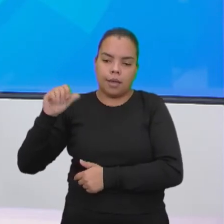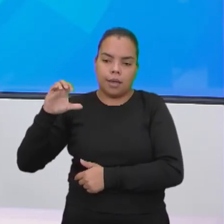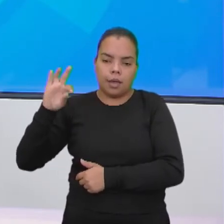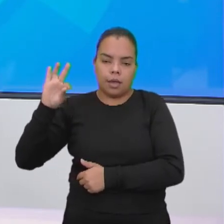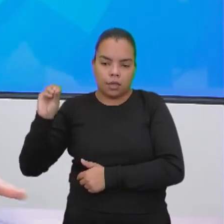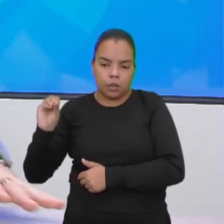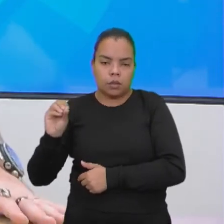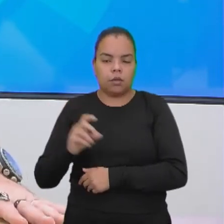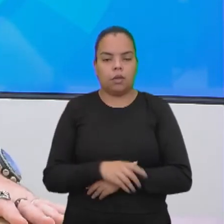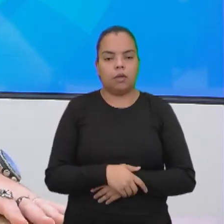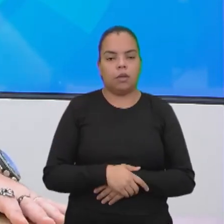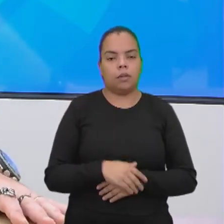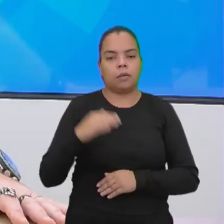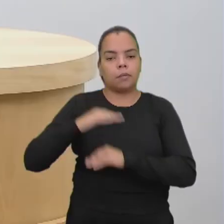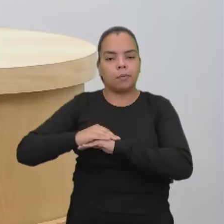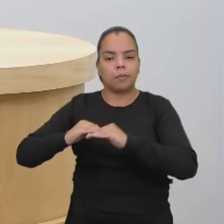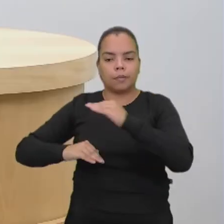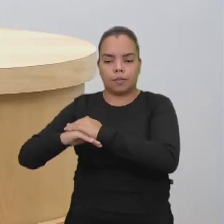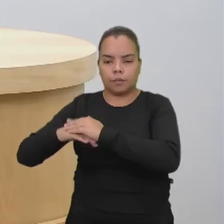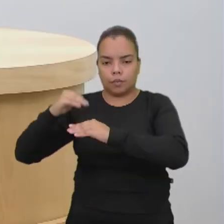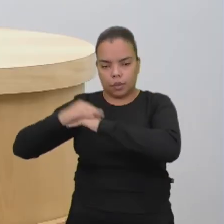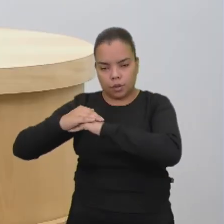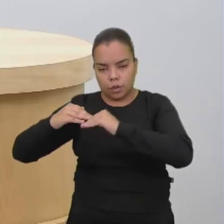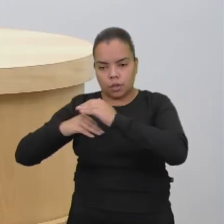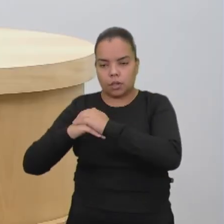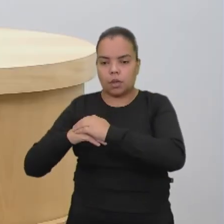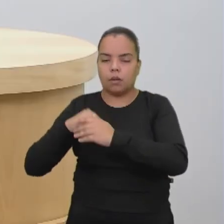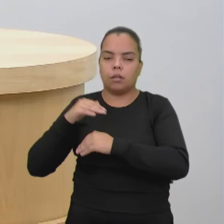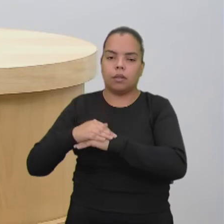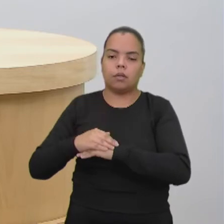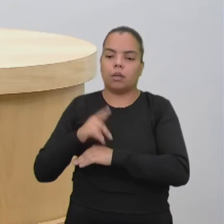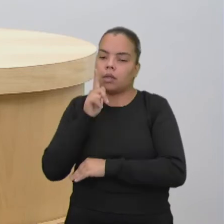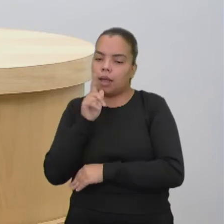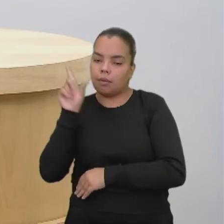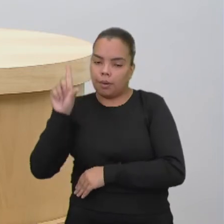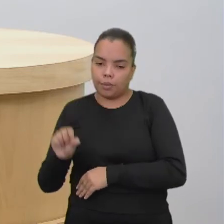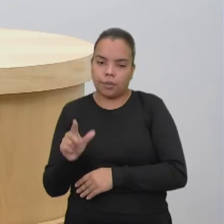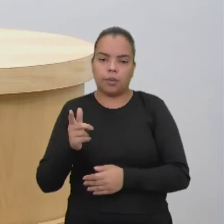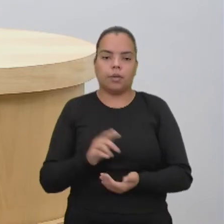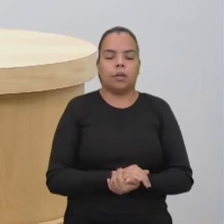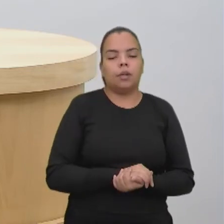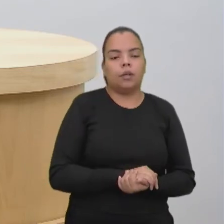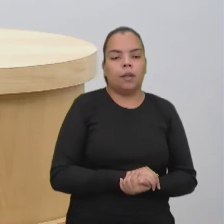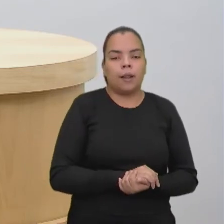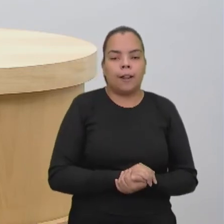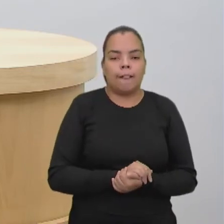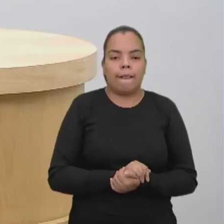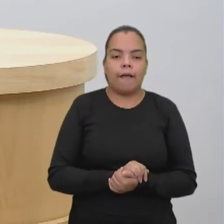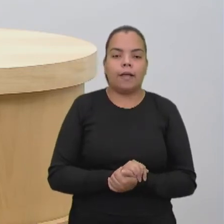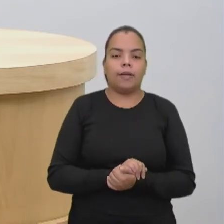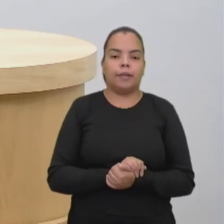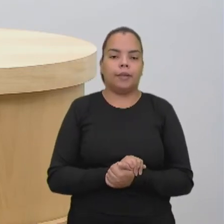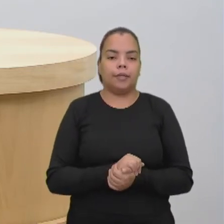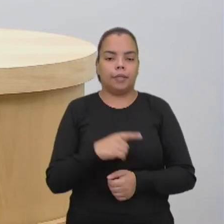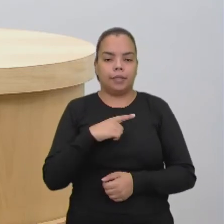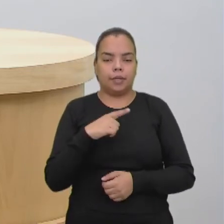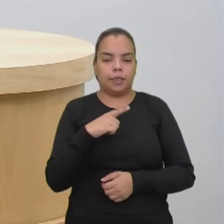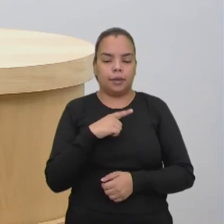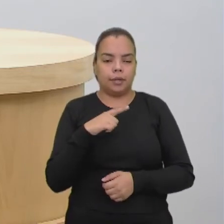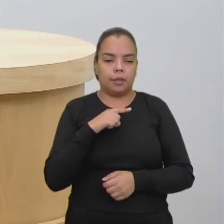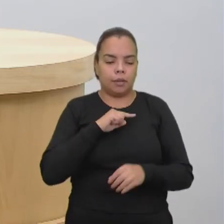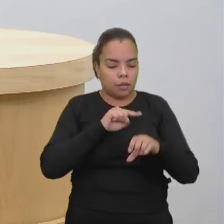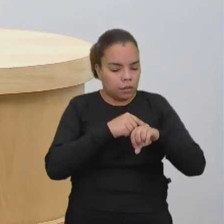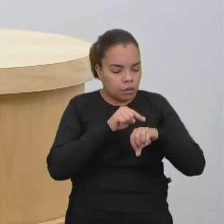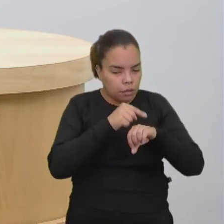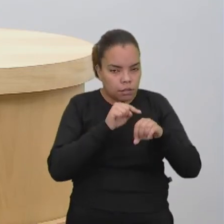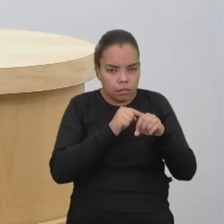certo? Porque o decréscimo do volume é citado, que foi citado aí nessa questão, e a porosidade tem também essa